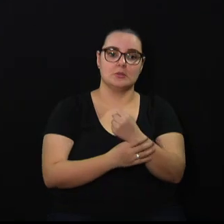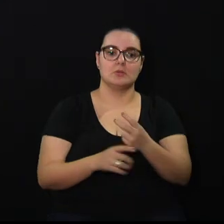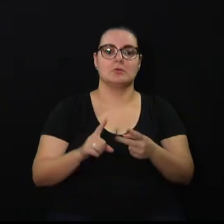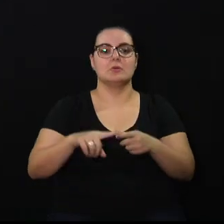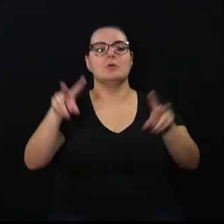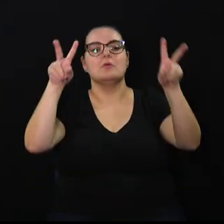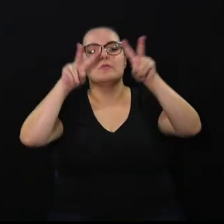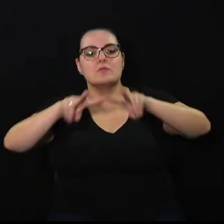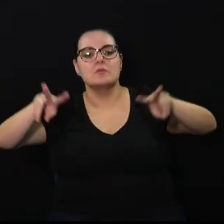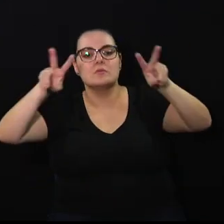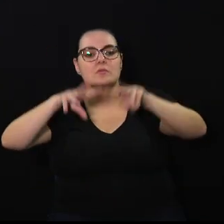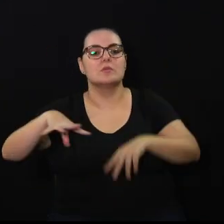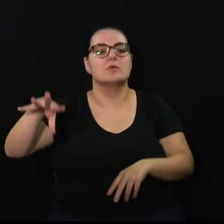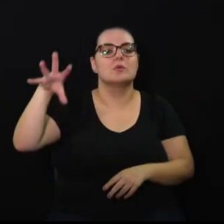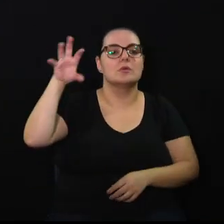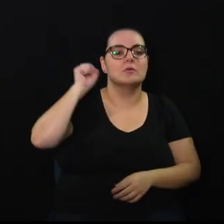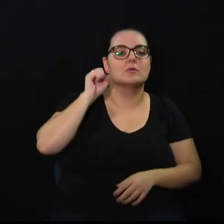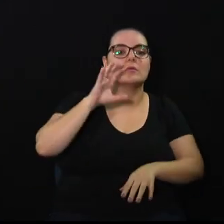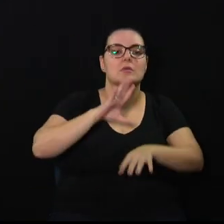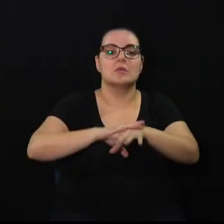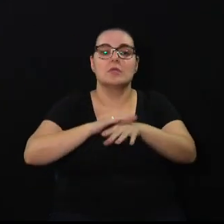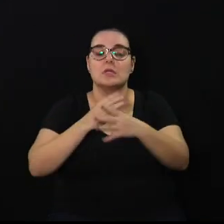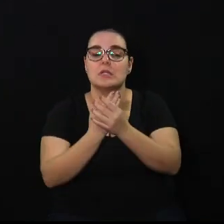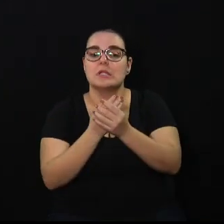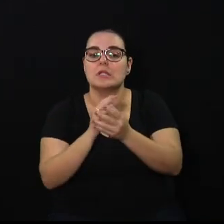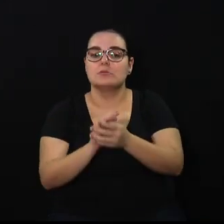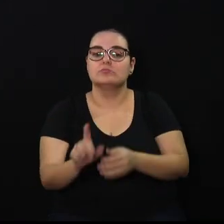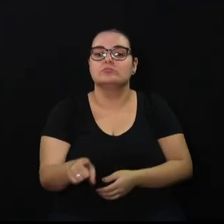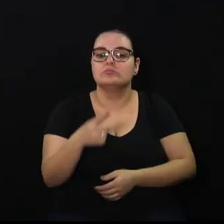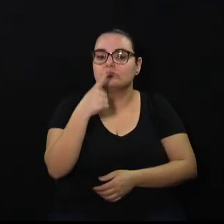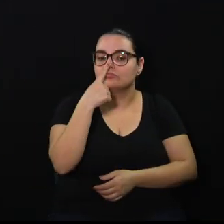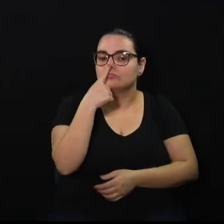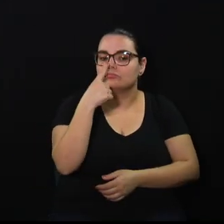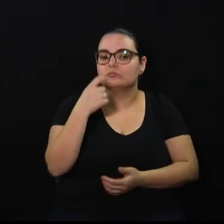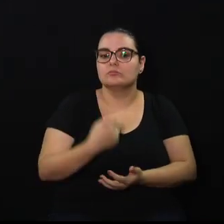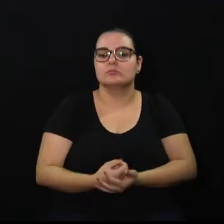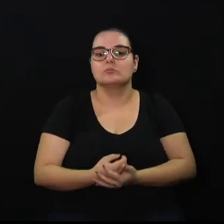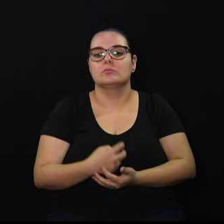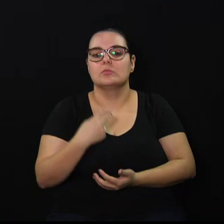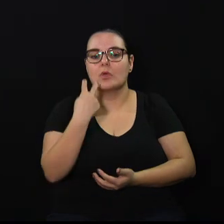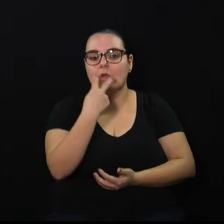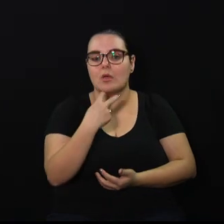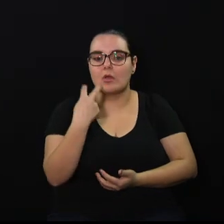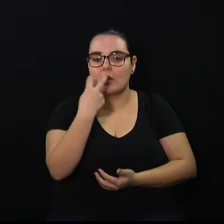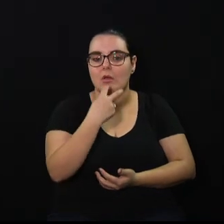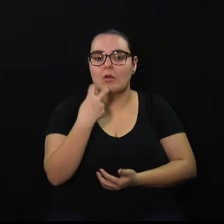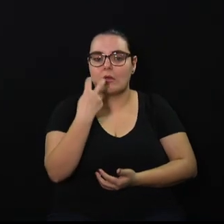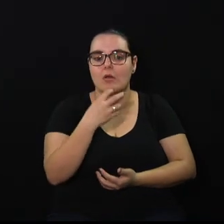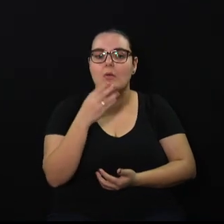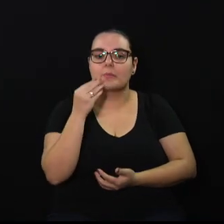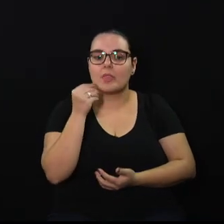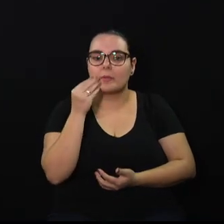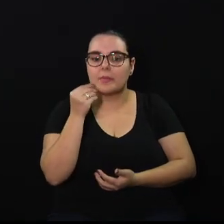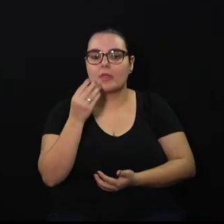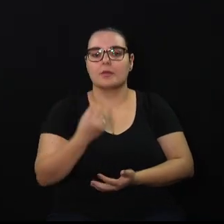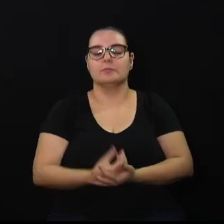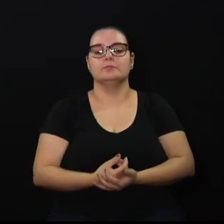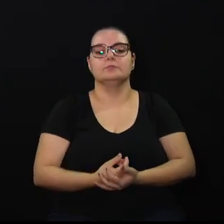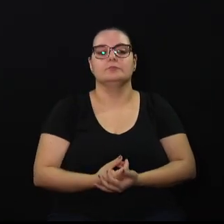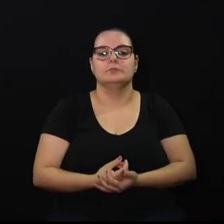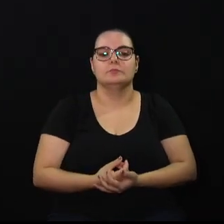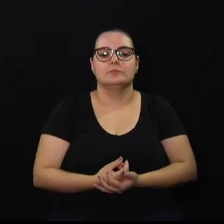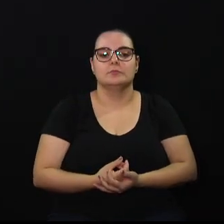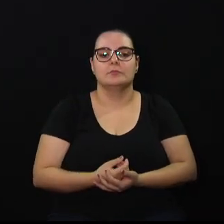visuais auditivos e táteis o cheiros os orais que o paladar o vestibular